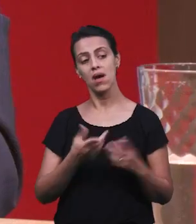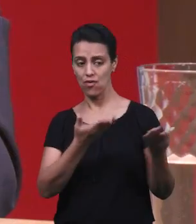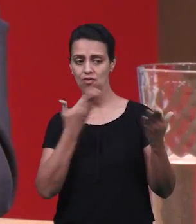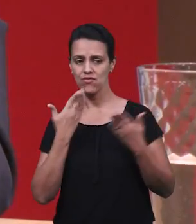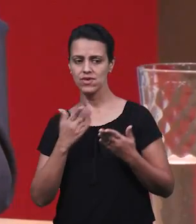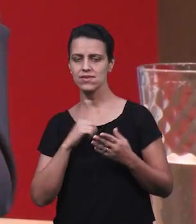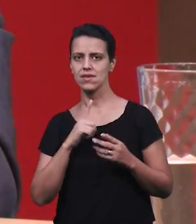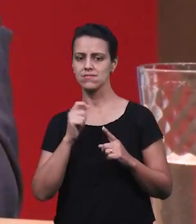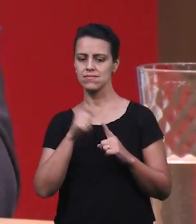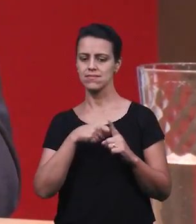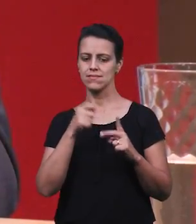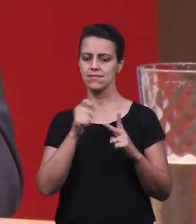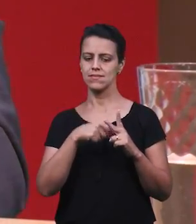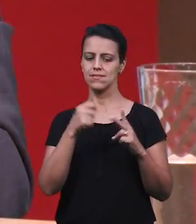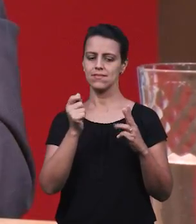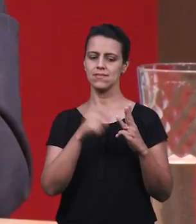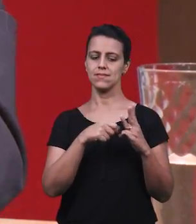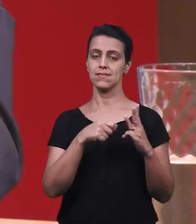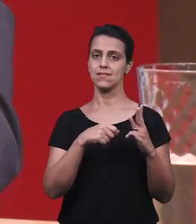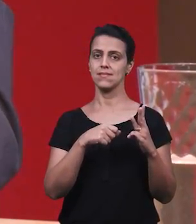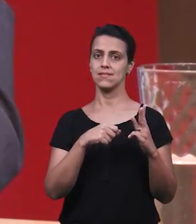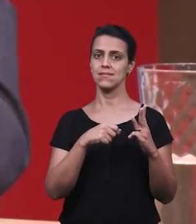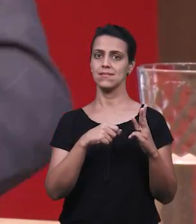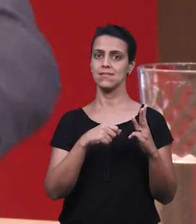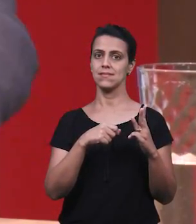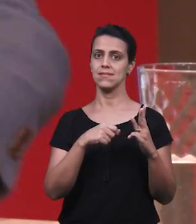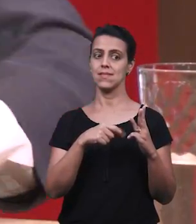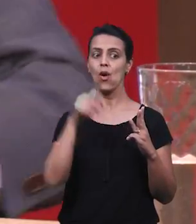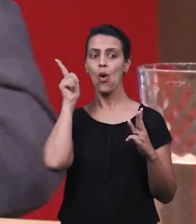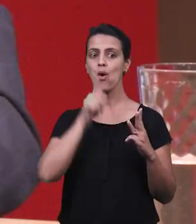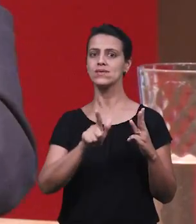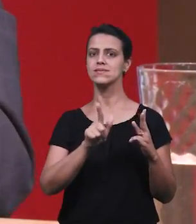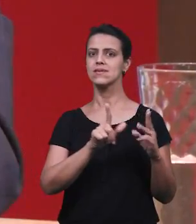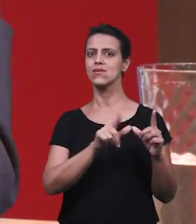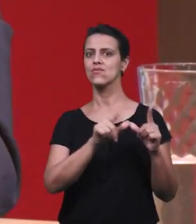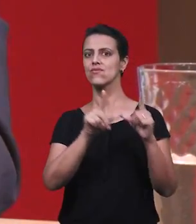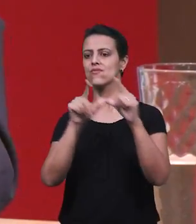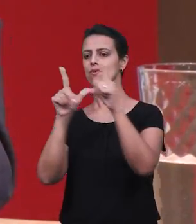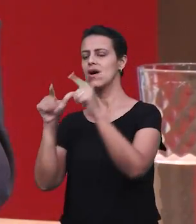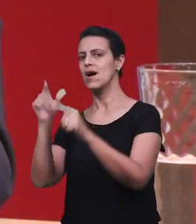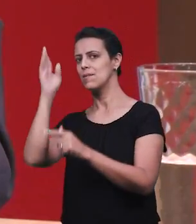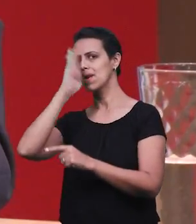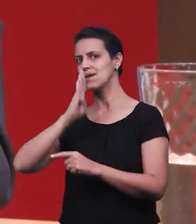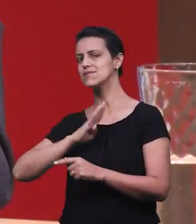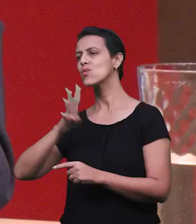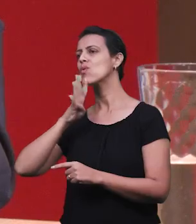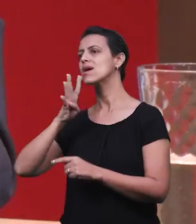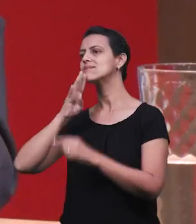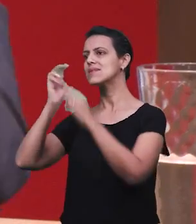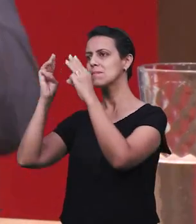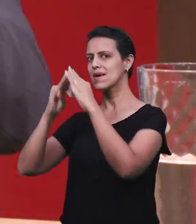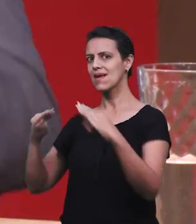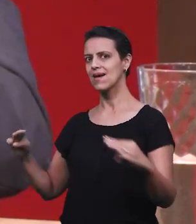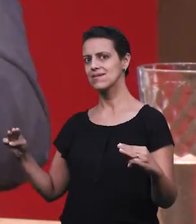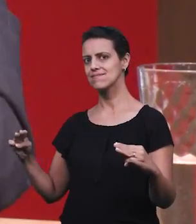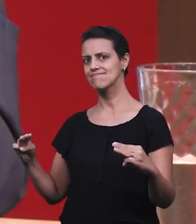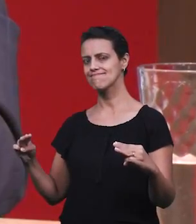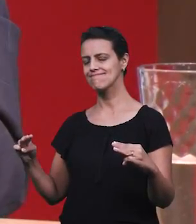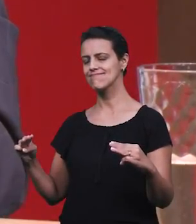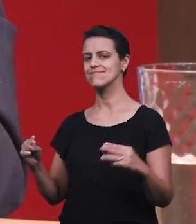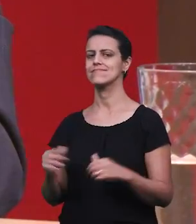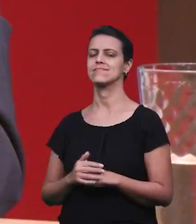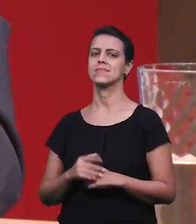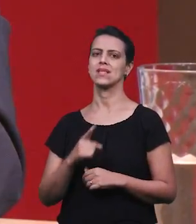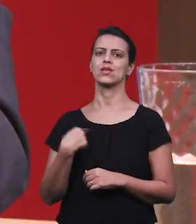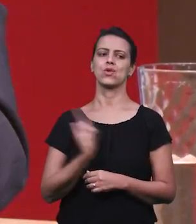Mas você ficou convidado. 3 meses depois, ele arranjou uma folga para vir ao Manaim. Nós marcamos tudo para ele